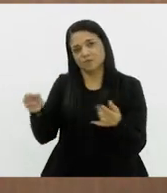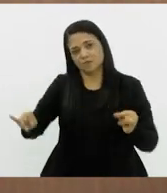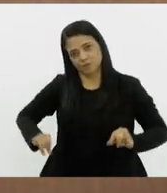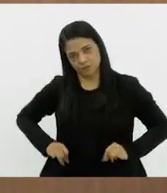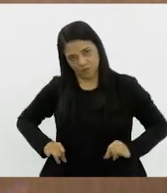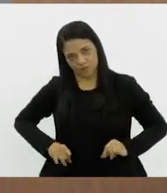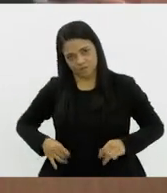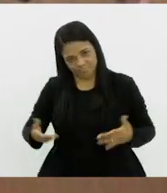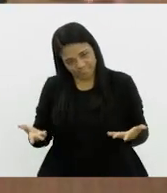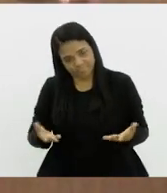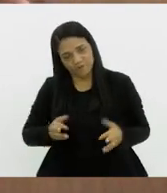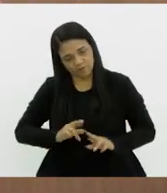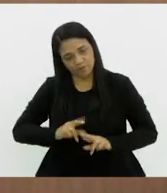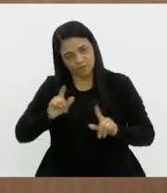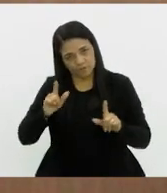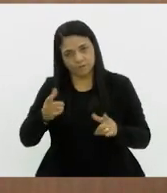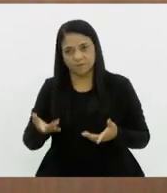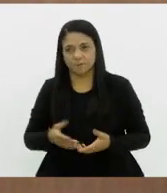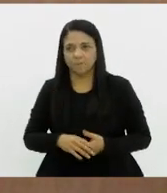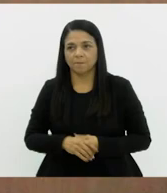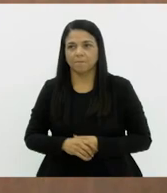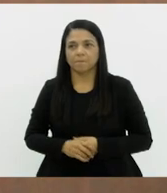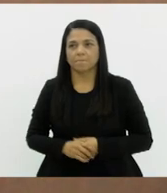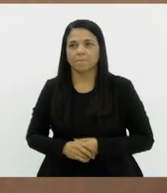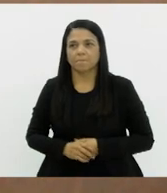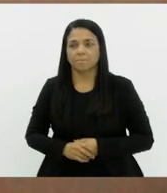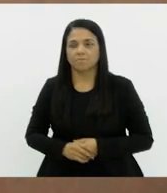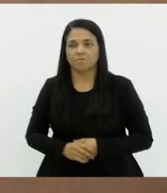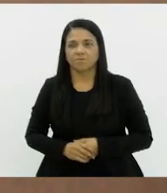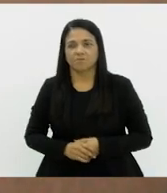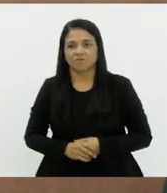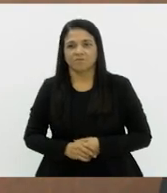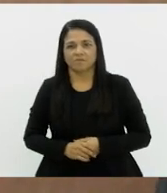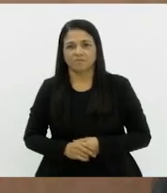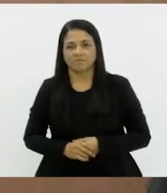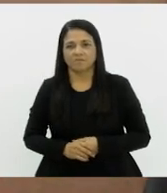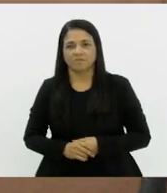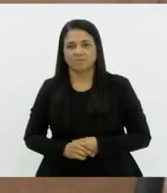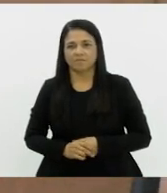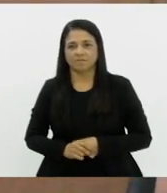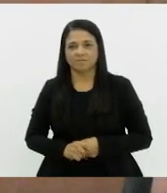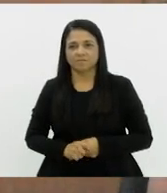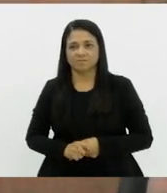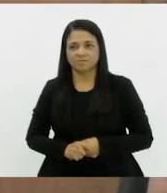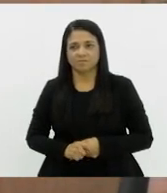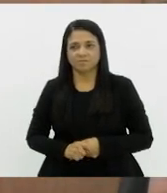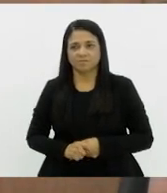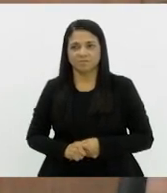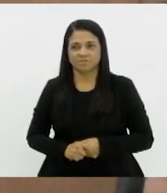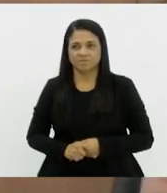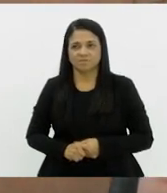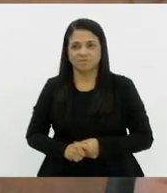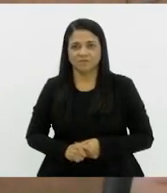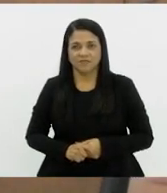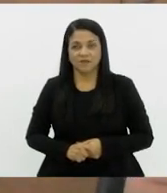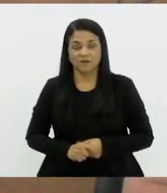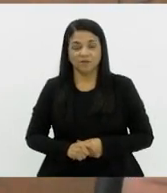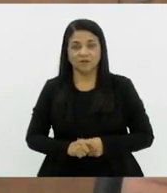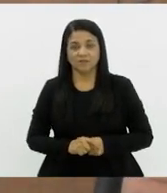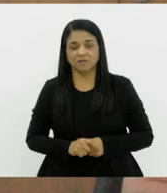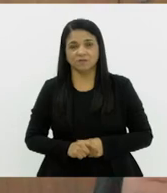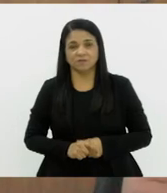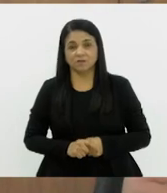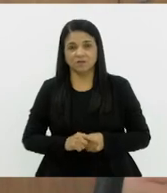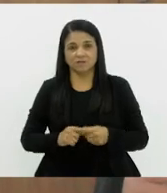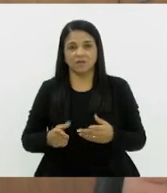Então, acho que tem mais um slide ou não? Eu pedi para você concluir, exatamente. Não, então, essas são as sugestões e